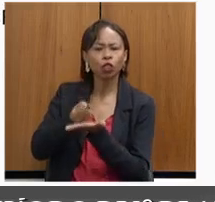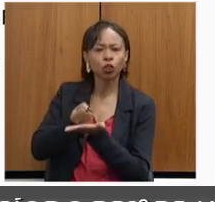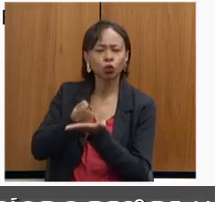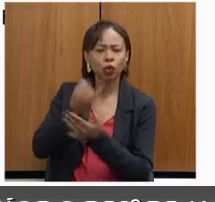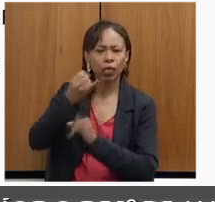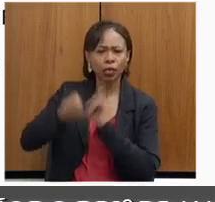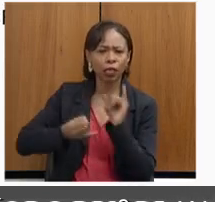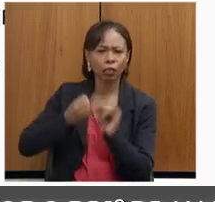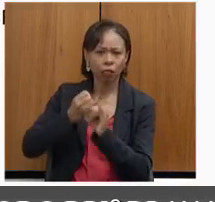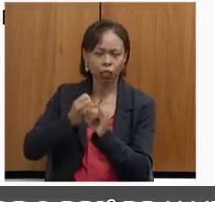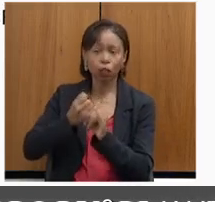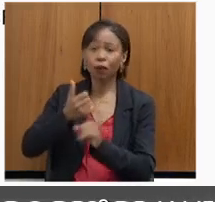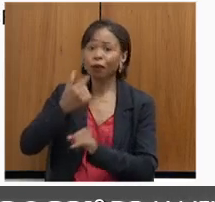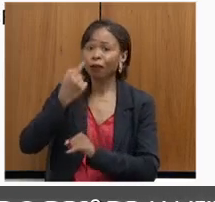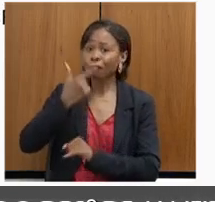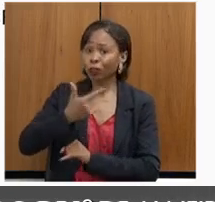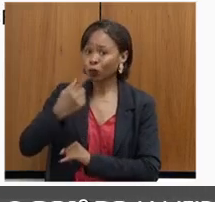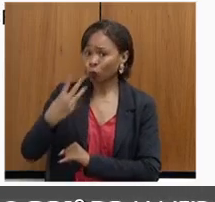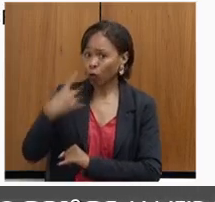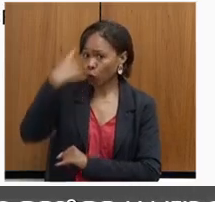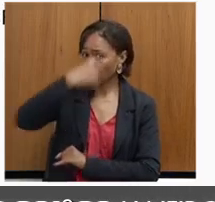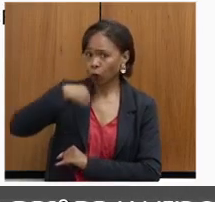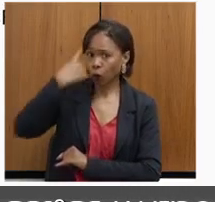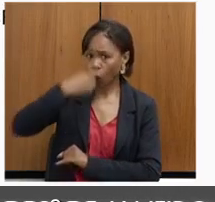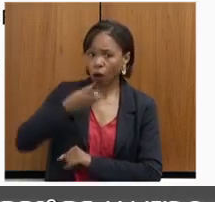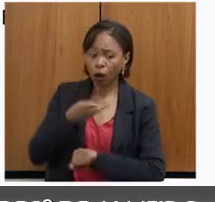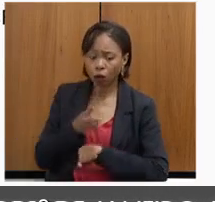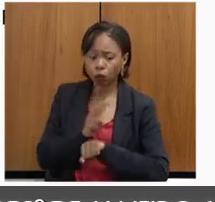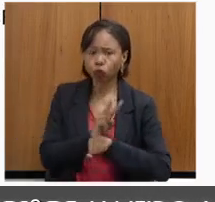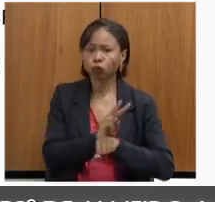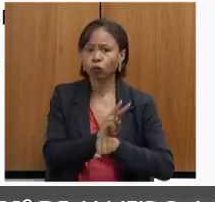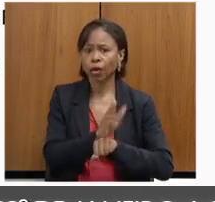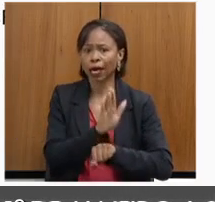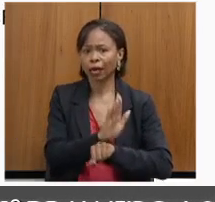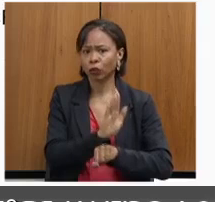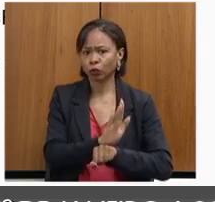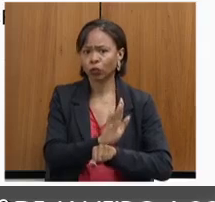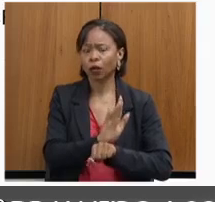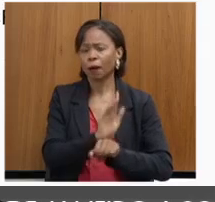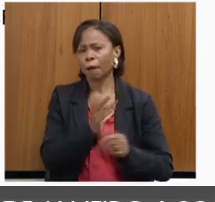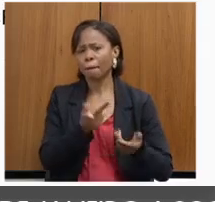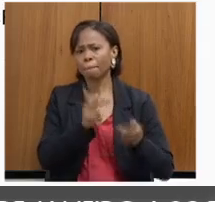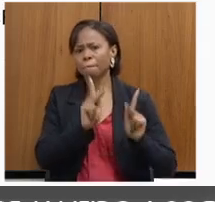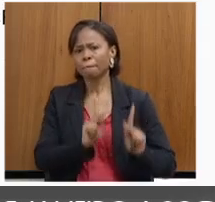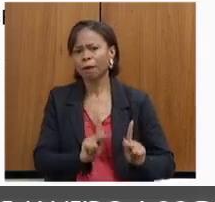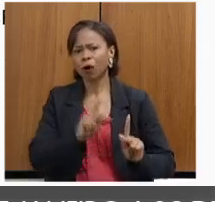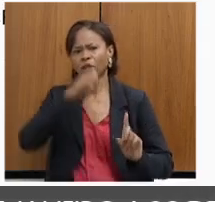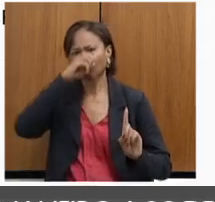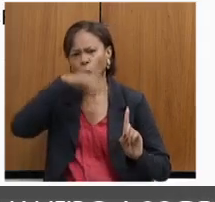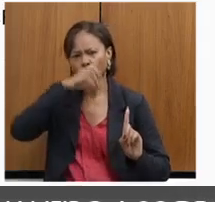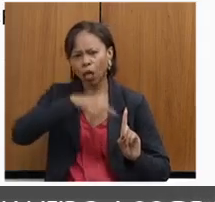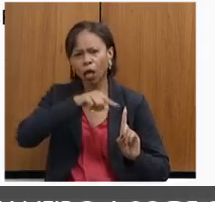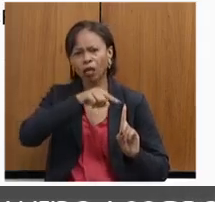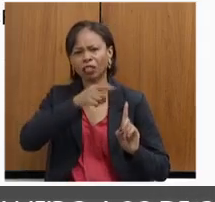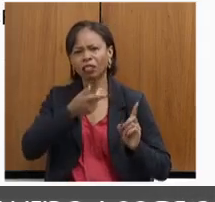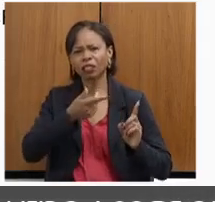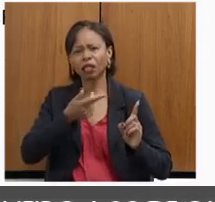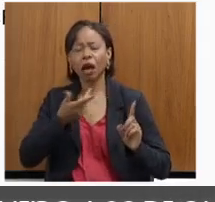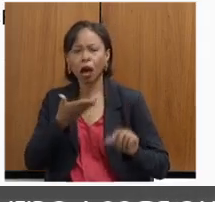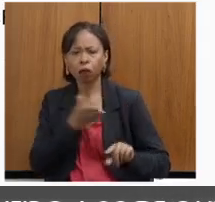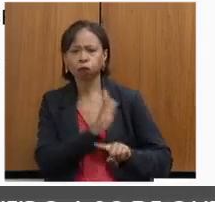24 horas para vítimas de violência doméstica esse esse